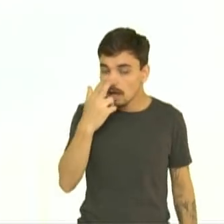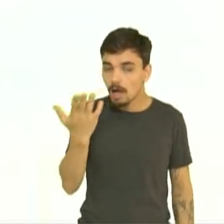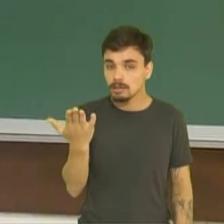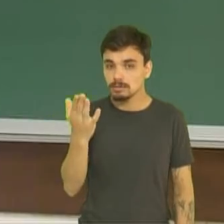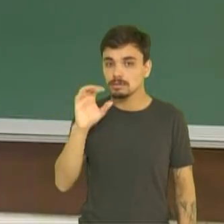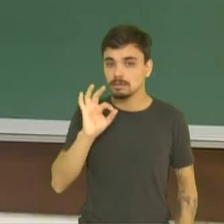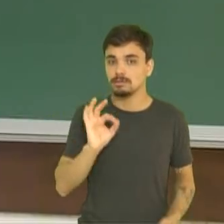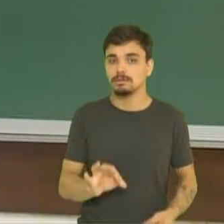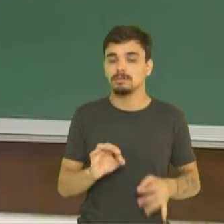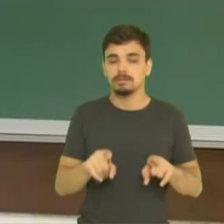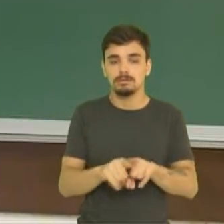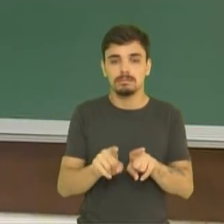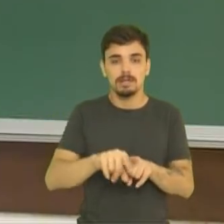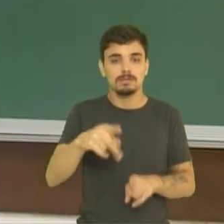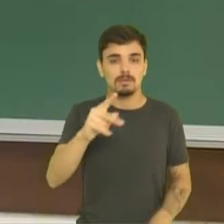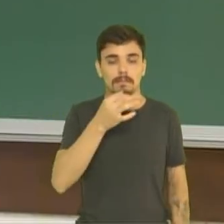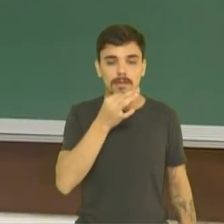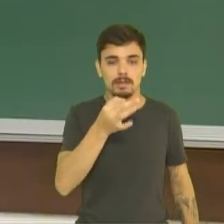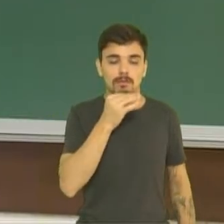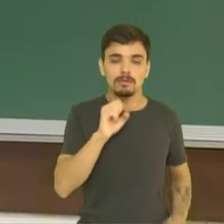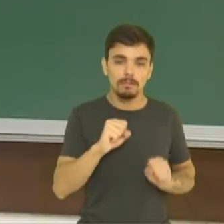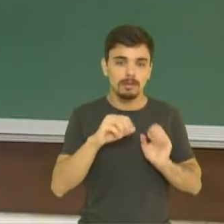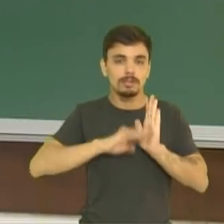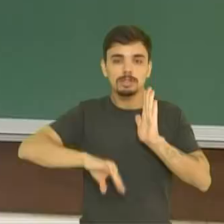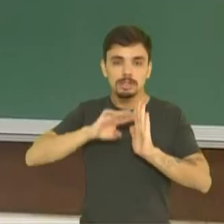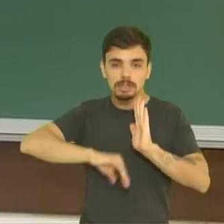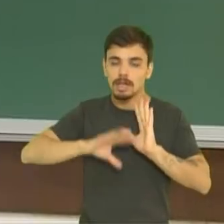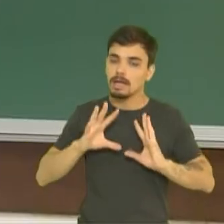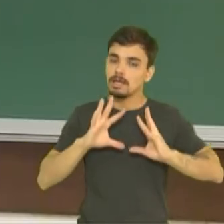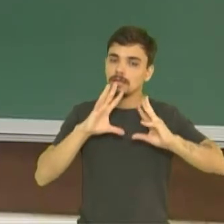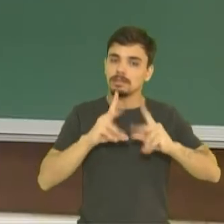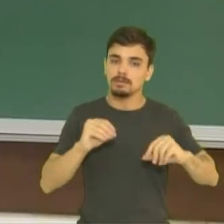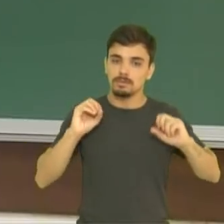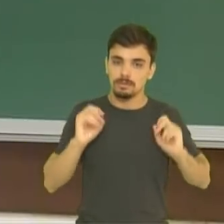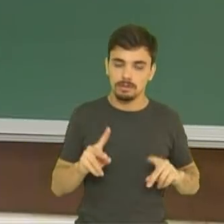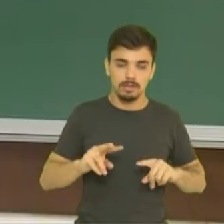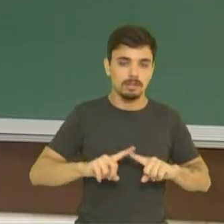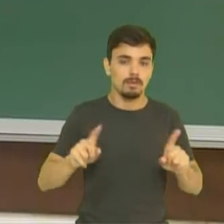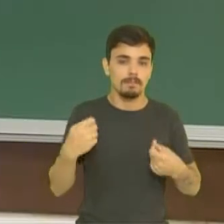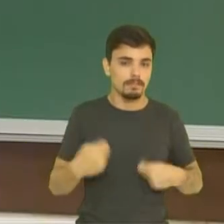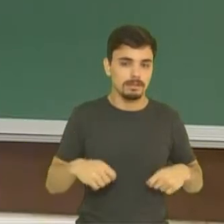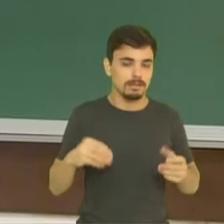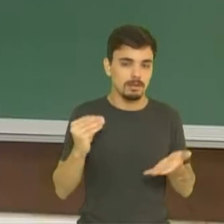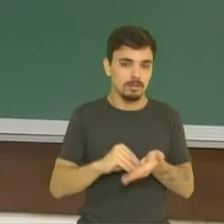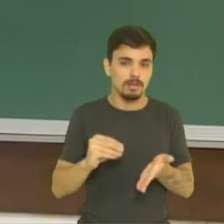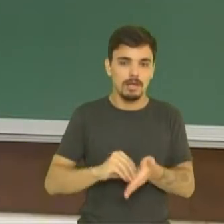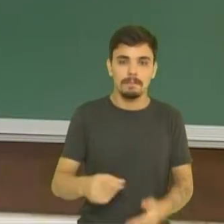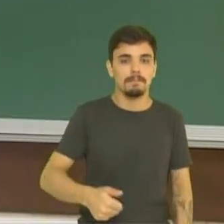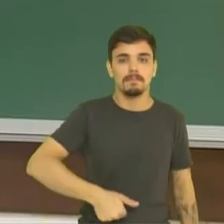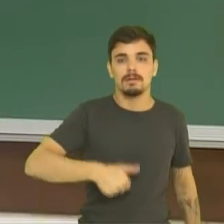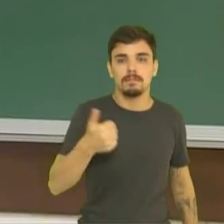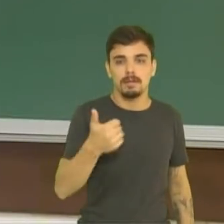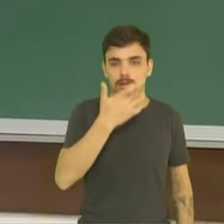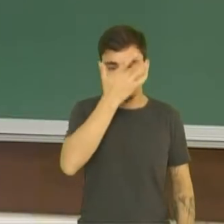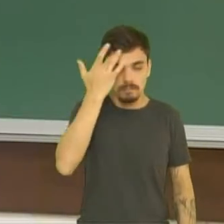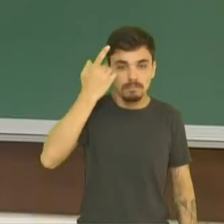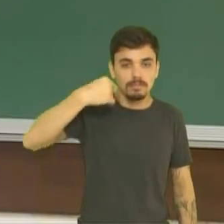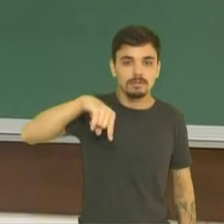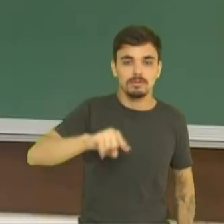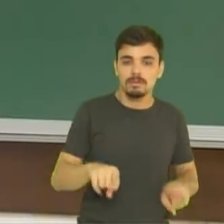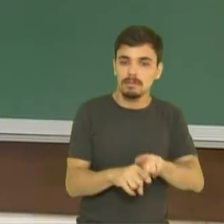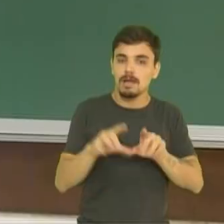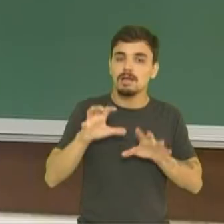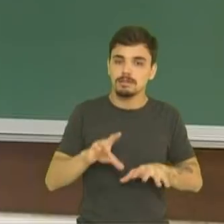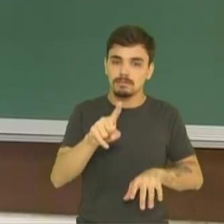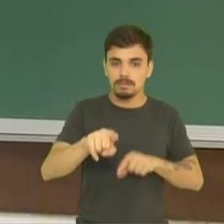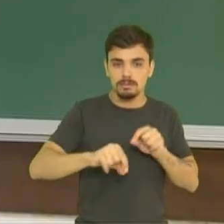pensa, é claro que é na sua opinião. Você pode tirar essas palavras aí, não precisa ser em primeira pessoa e mesmo assim você vai